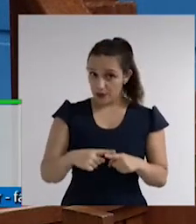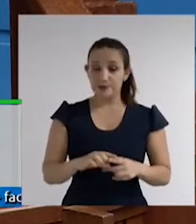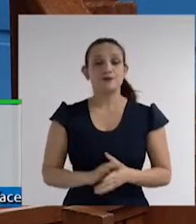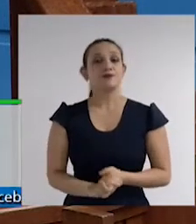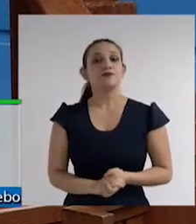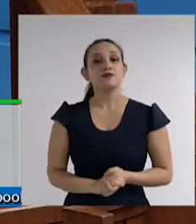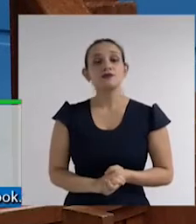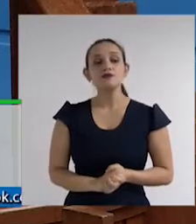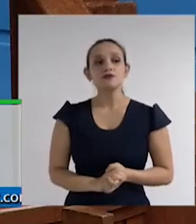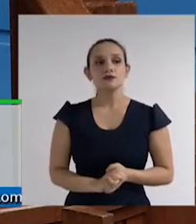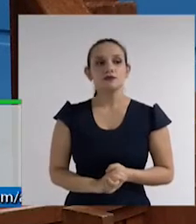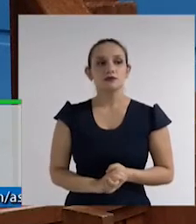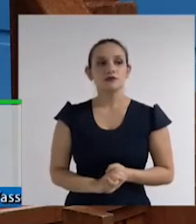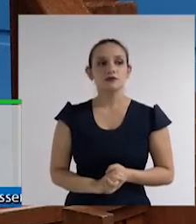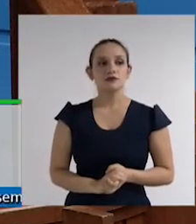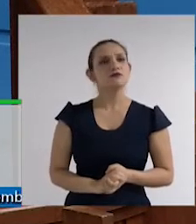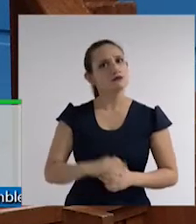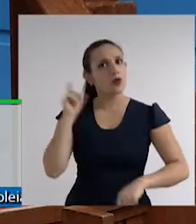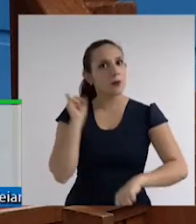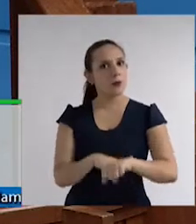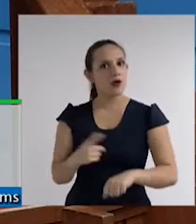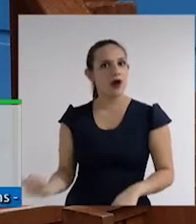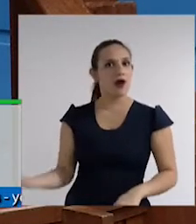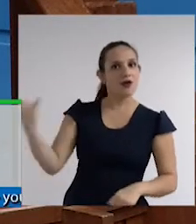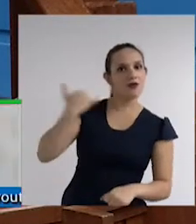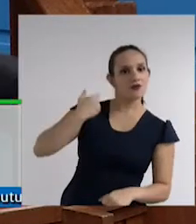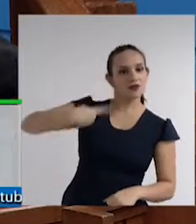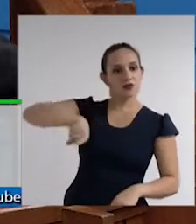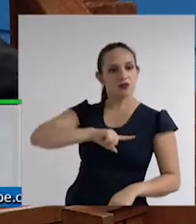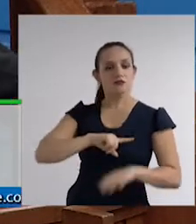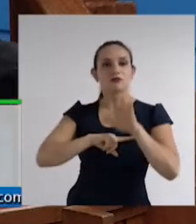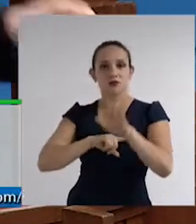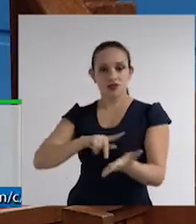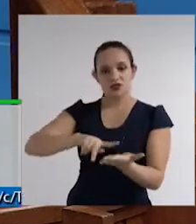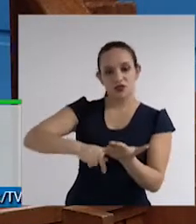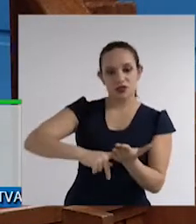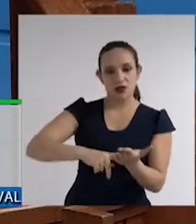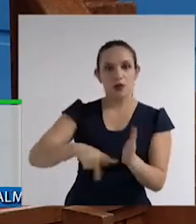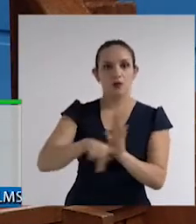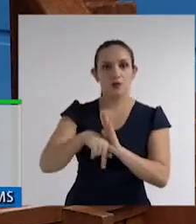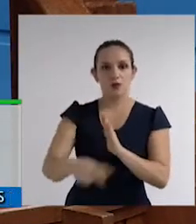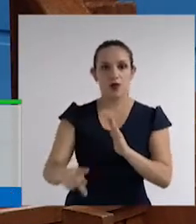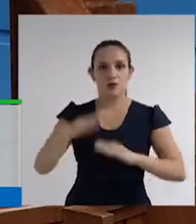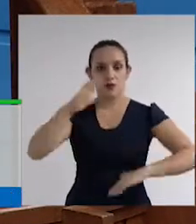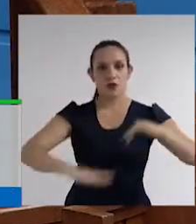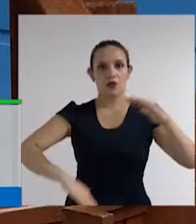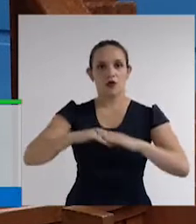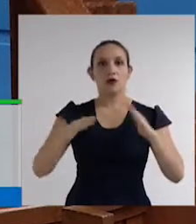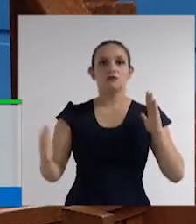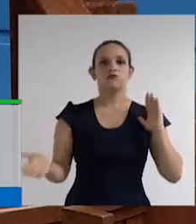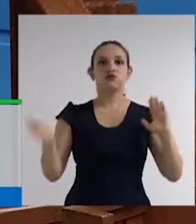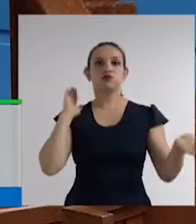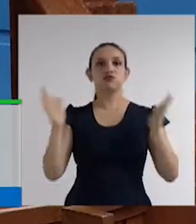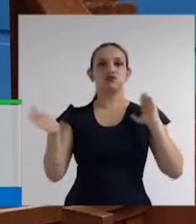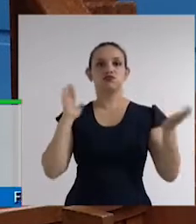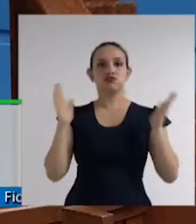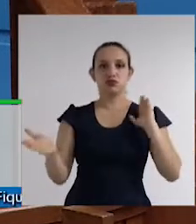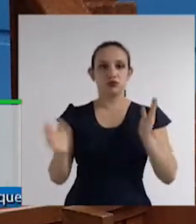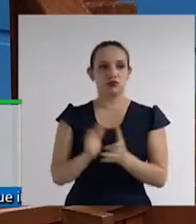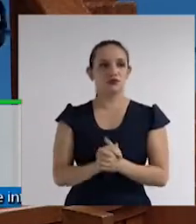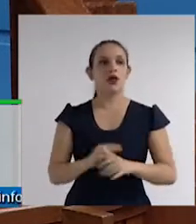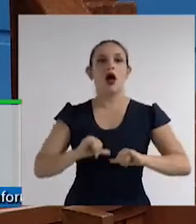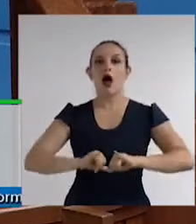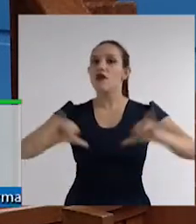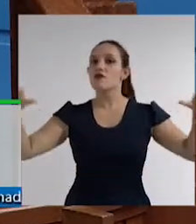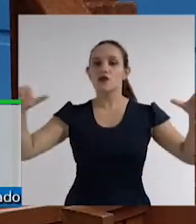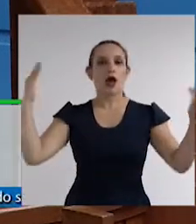porque acabamos de saber, nesse momento, que o Sindicato dos Caminhoneiros anunciam o fim